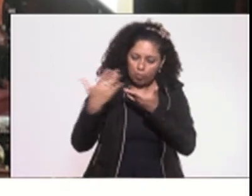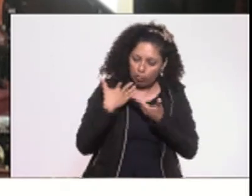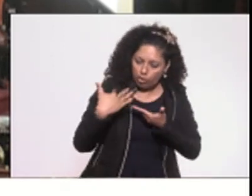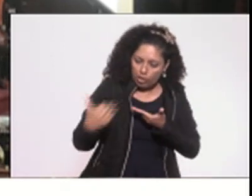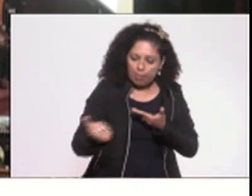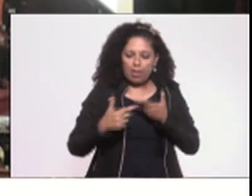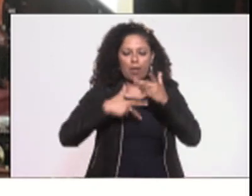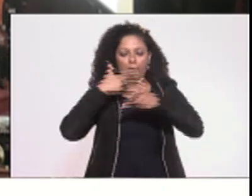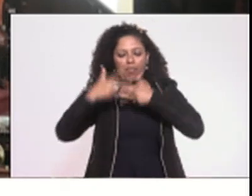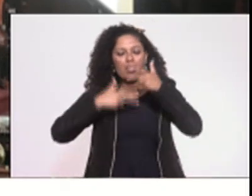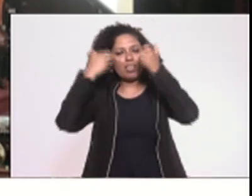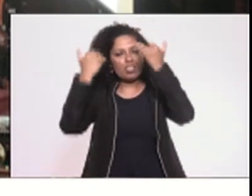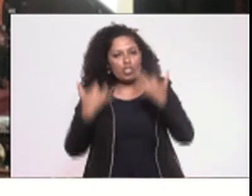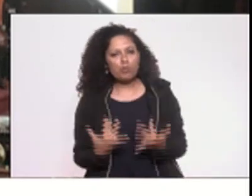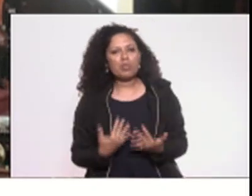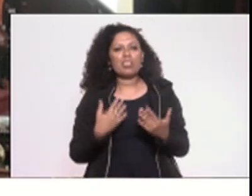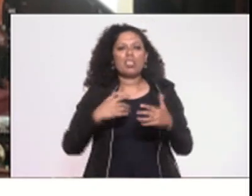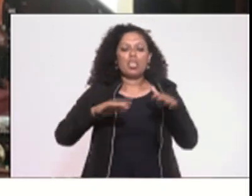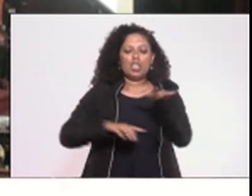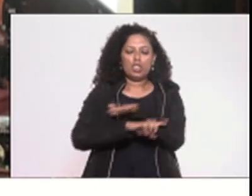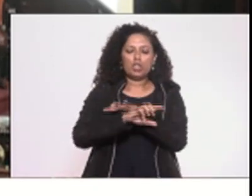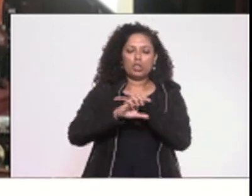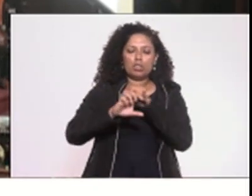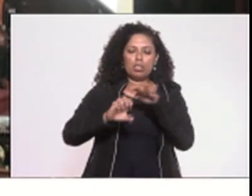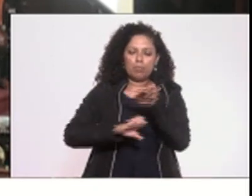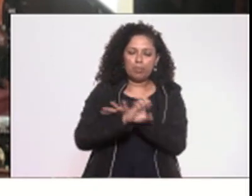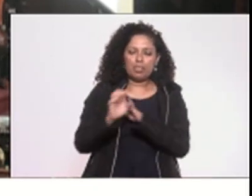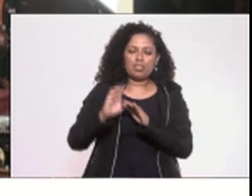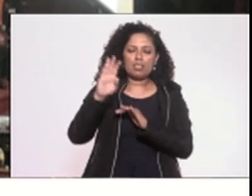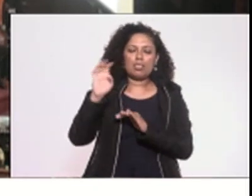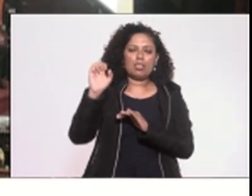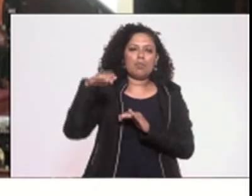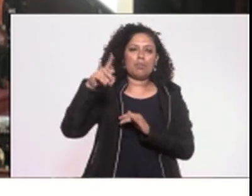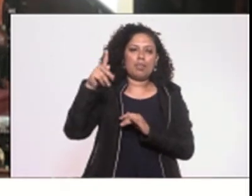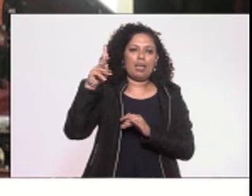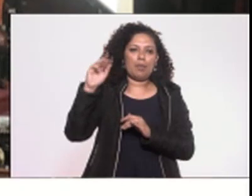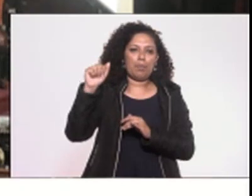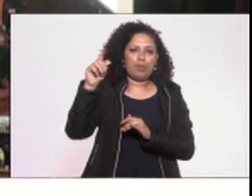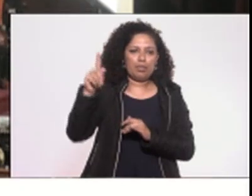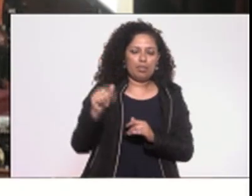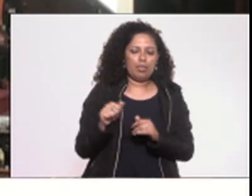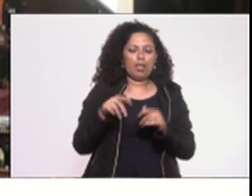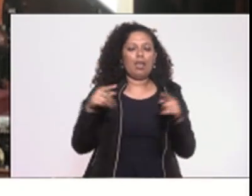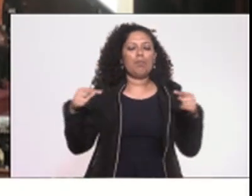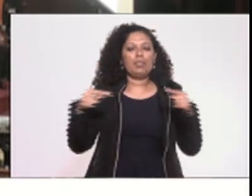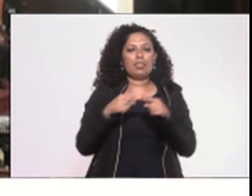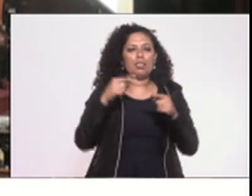compartilhar um pouquinho a experiência da Embrapa Agrobiologia na bioeconomia. Então,